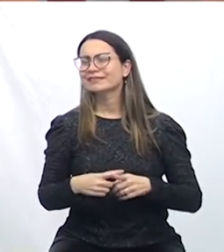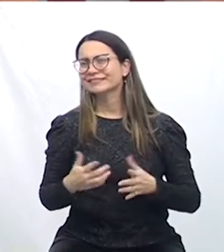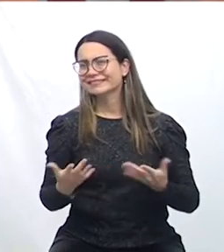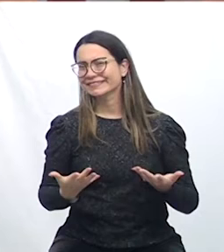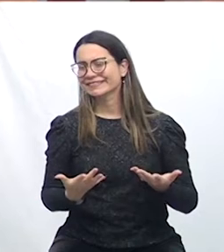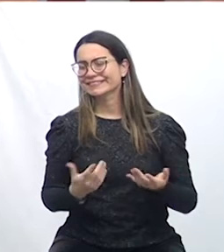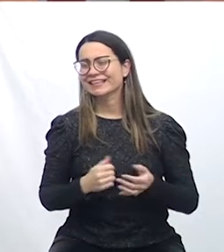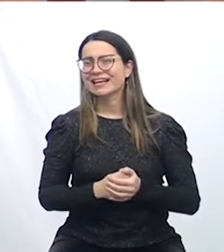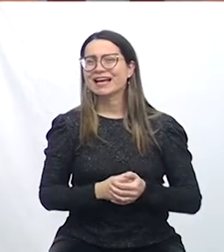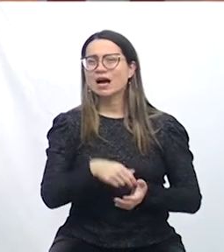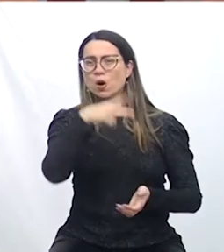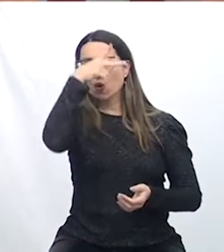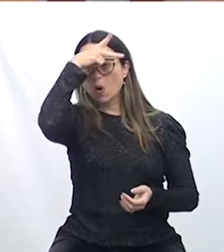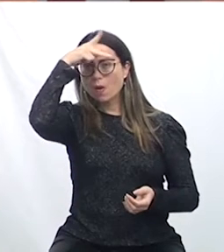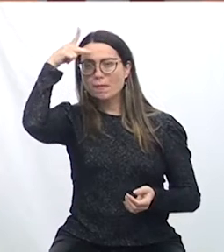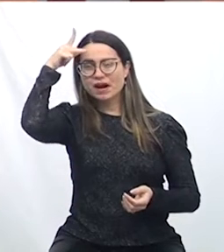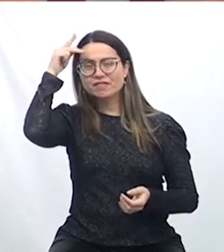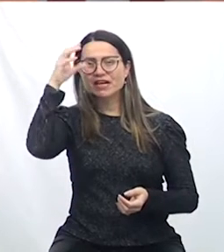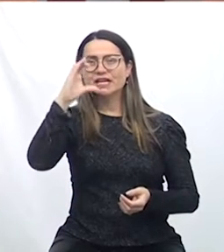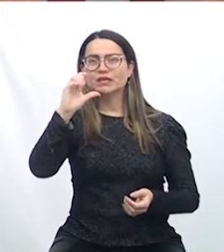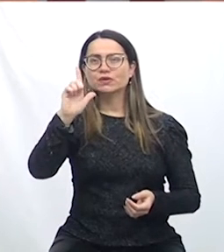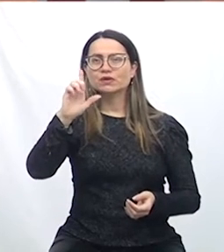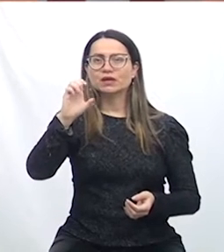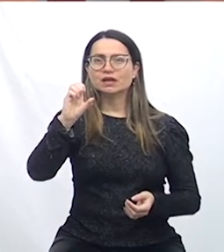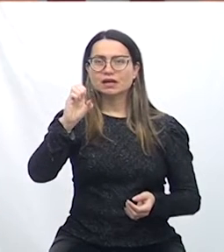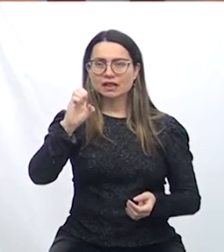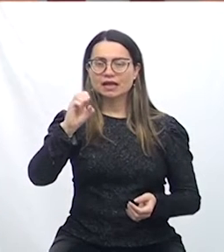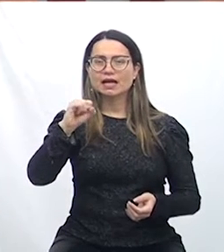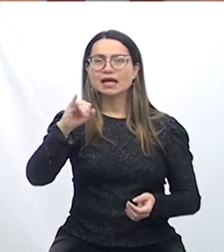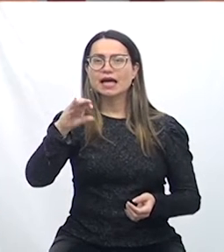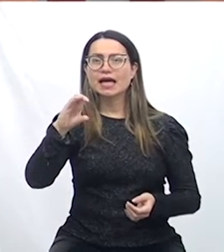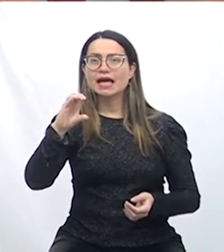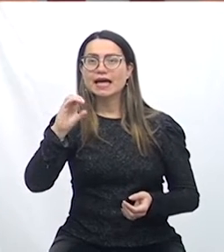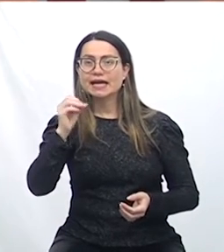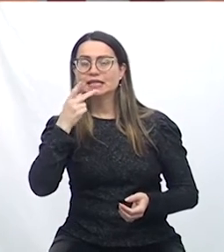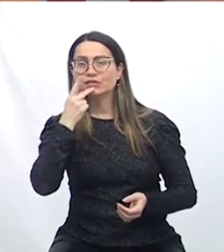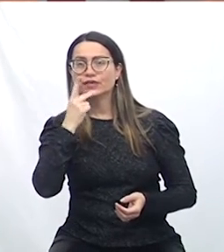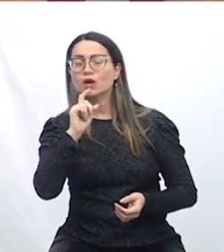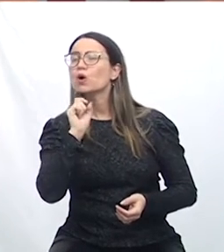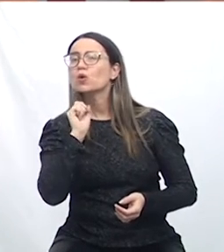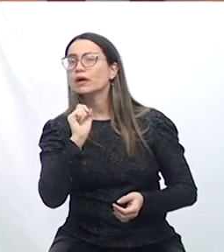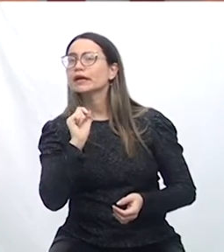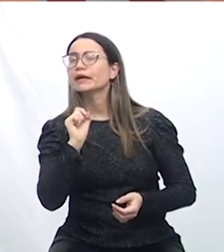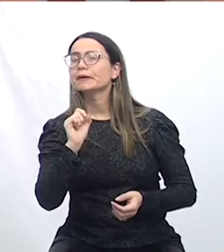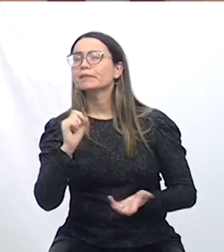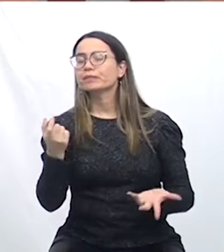em algum momento que ele estaria recebendo recursos do governo do estado, que